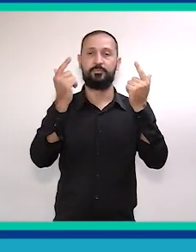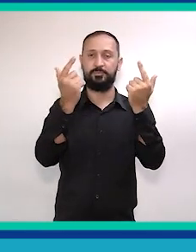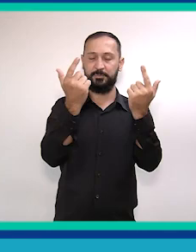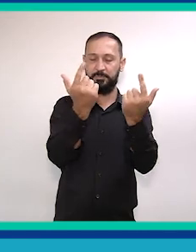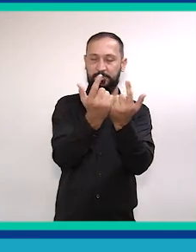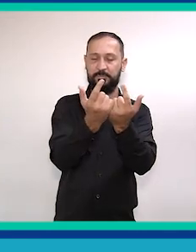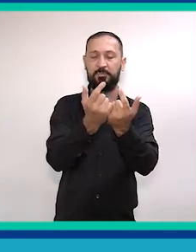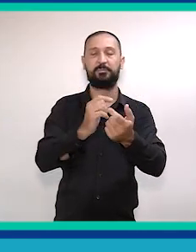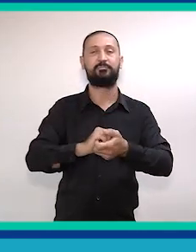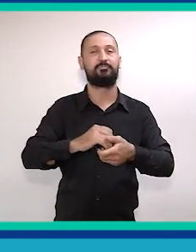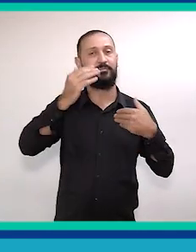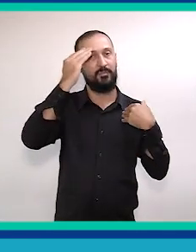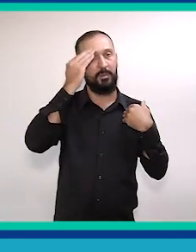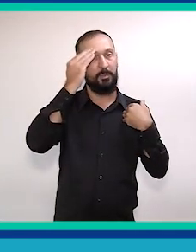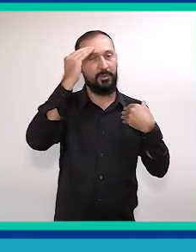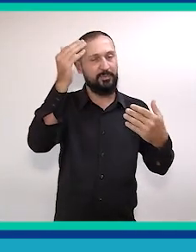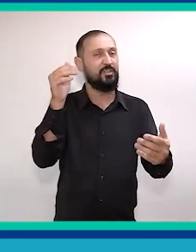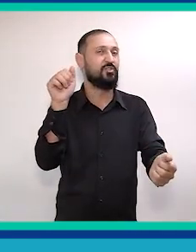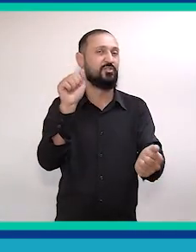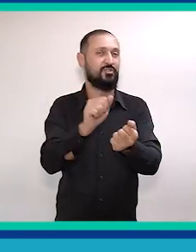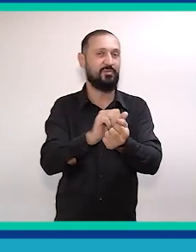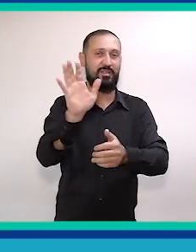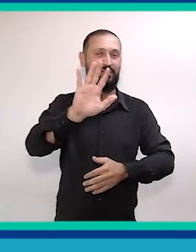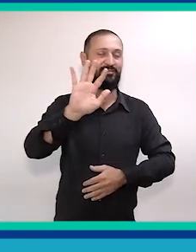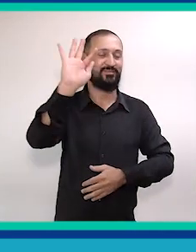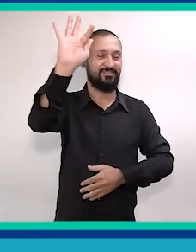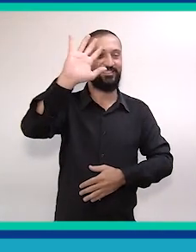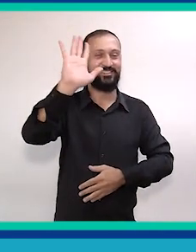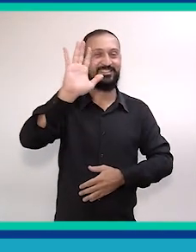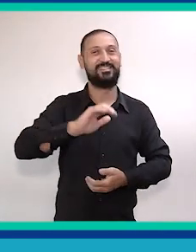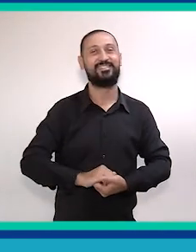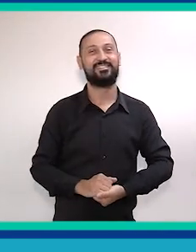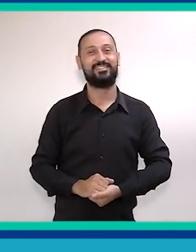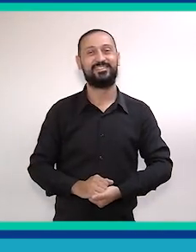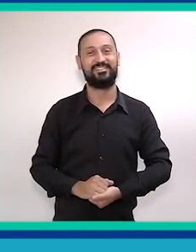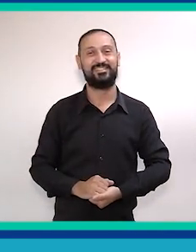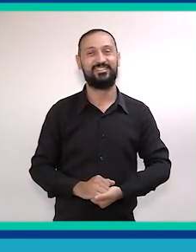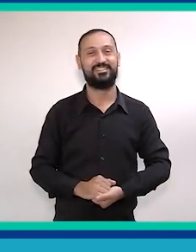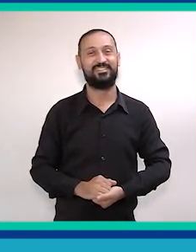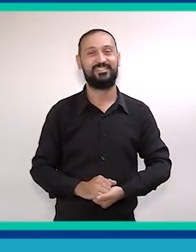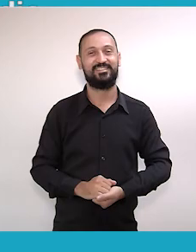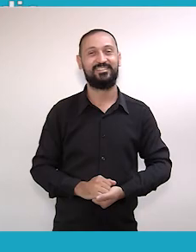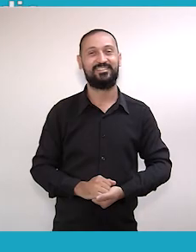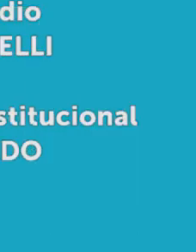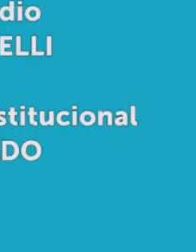por Assembleia Legislativa de MS. Muito obrigado pela sua companhia. Até a próxima edição. Tchau!